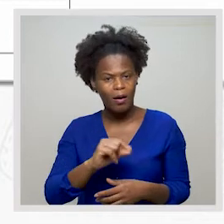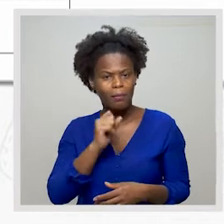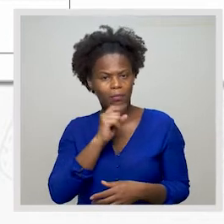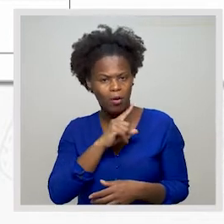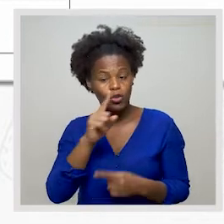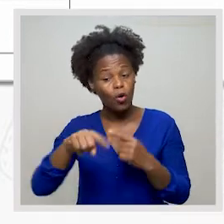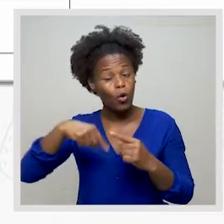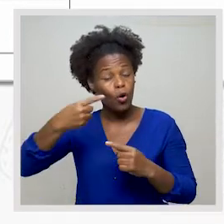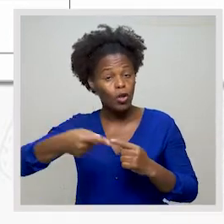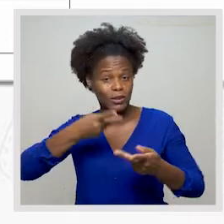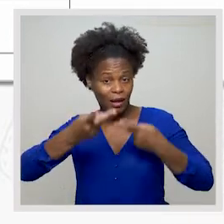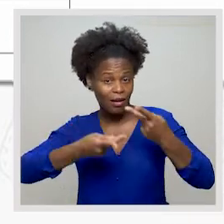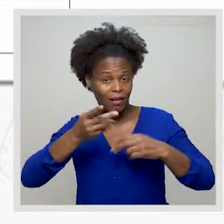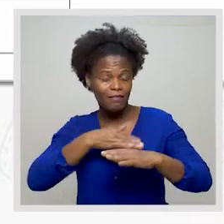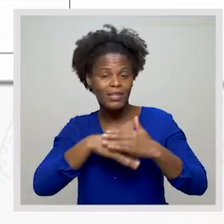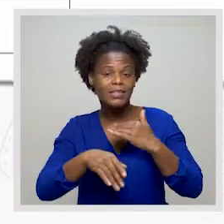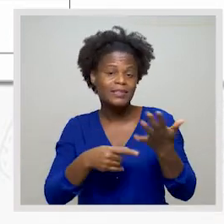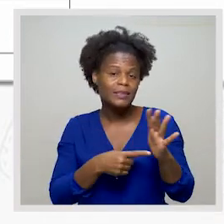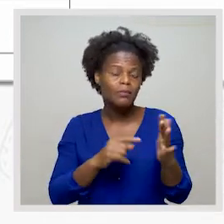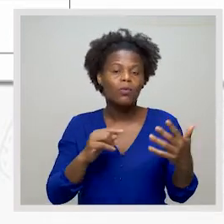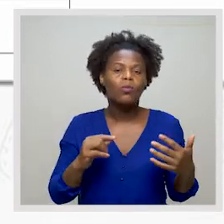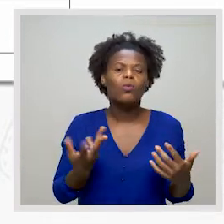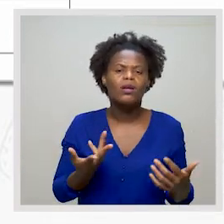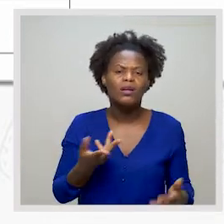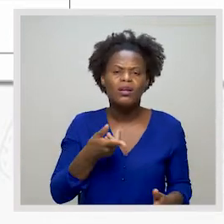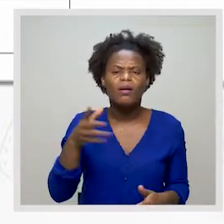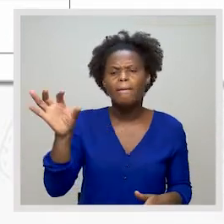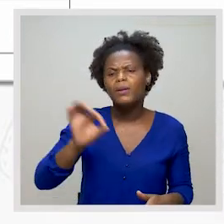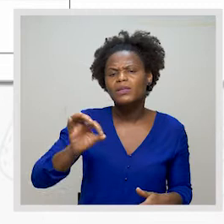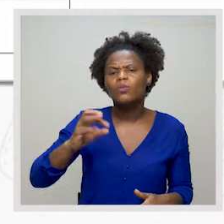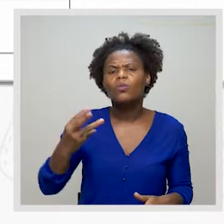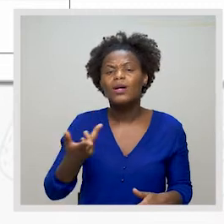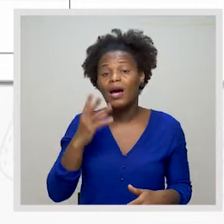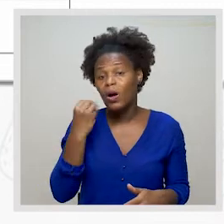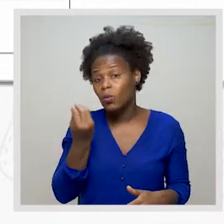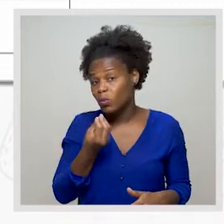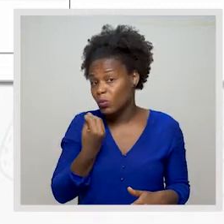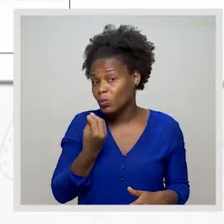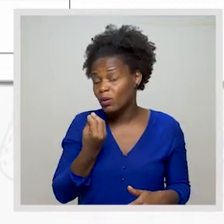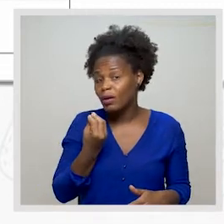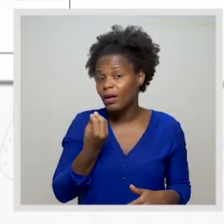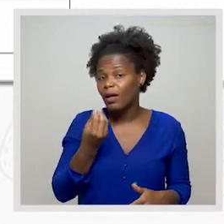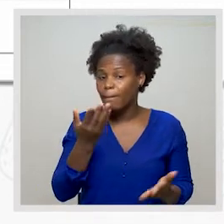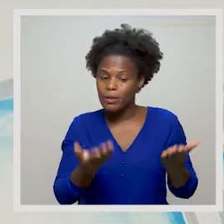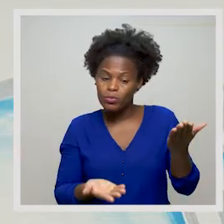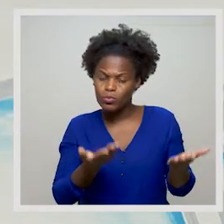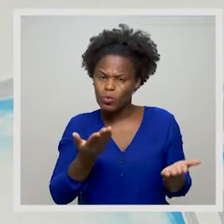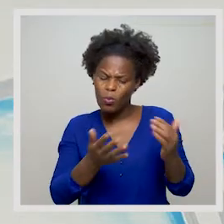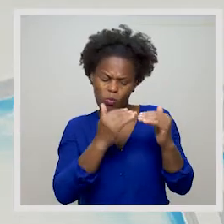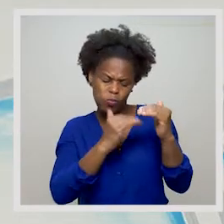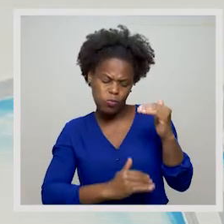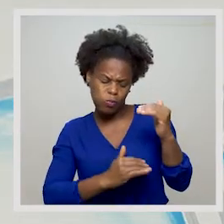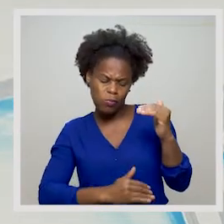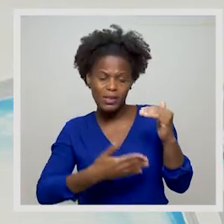Podemos ainda fazer outras análises. Qual é a percentagem de alunos que tem